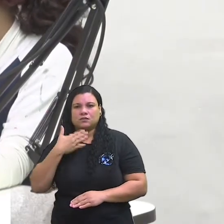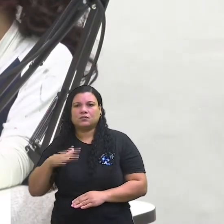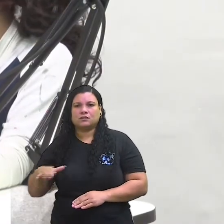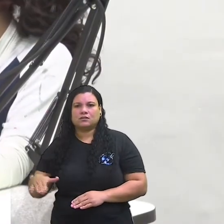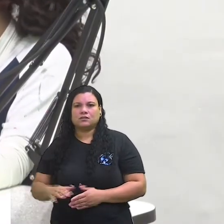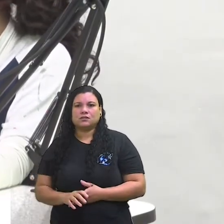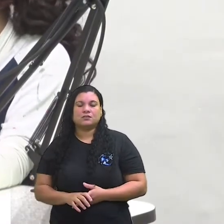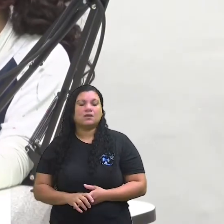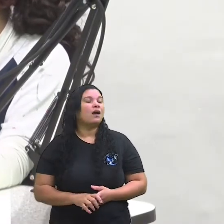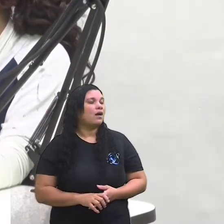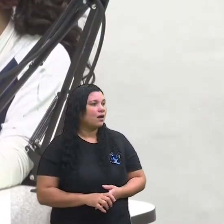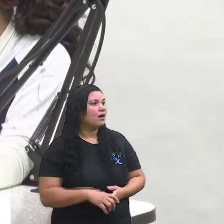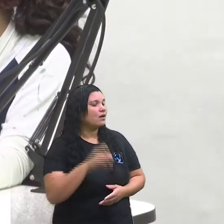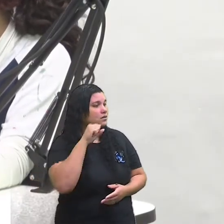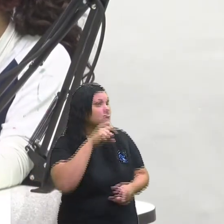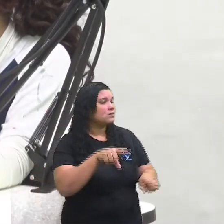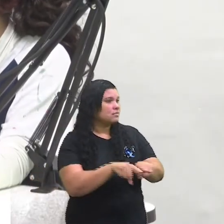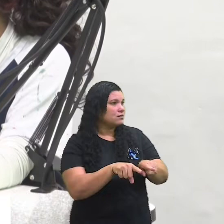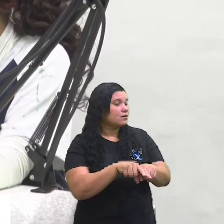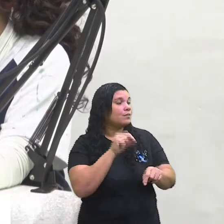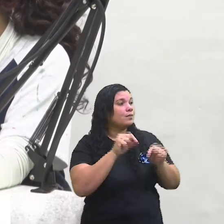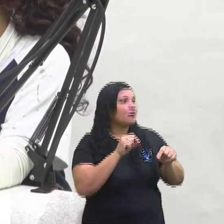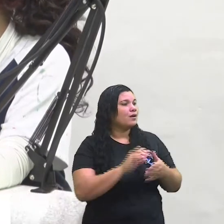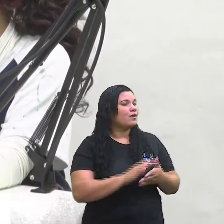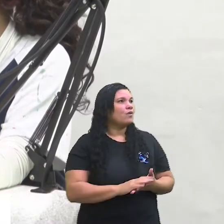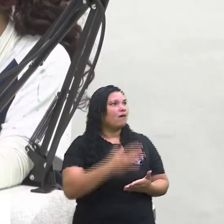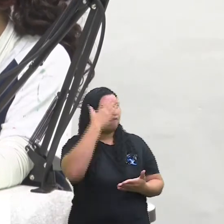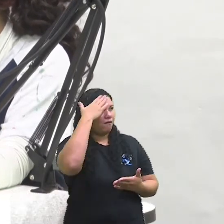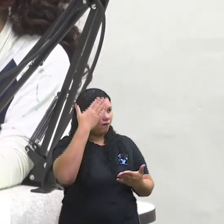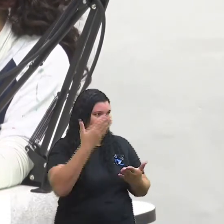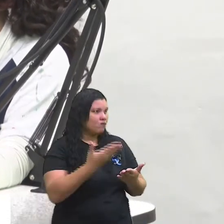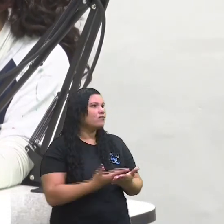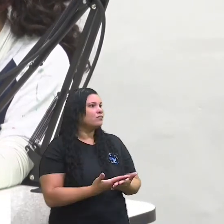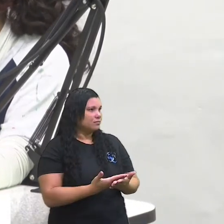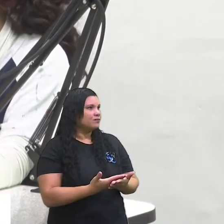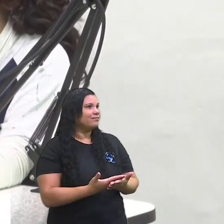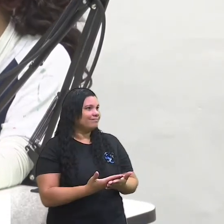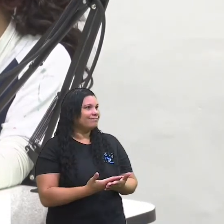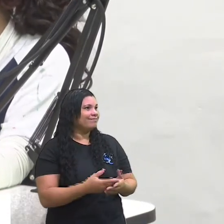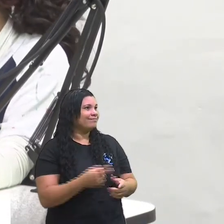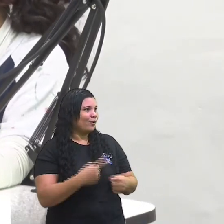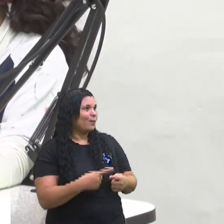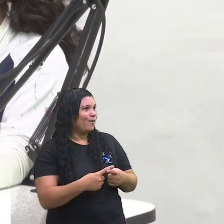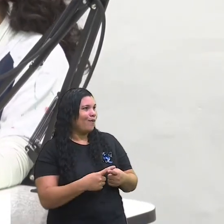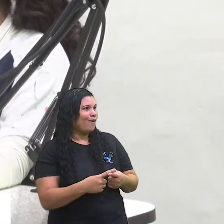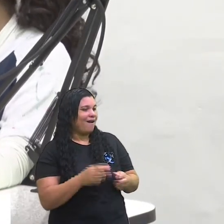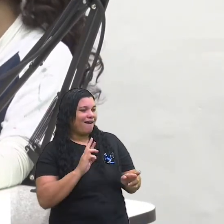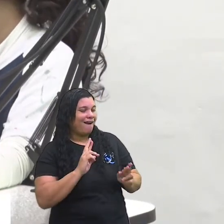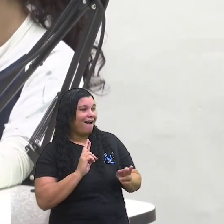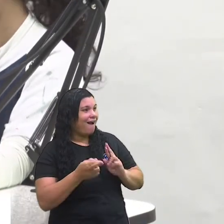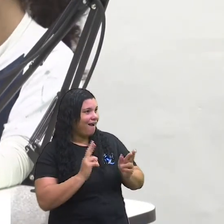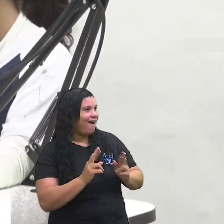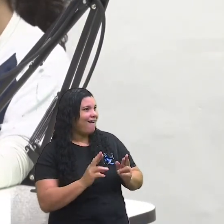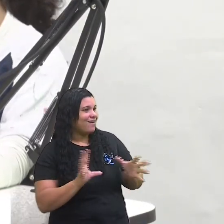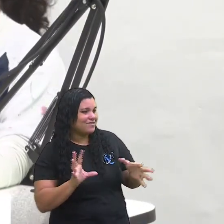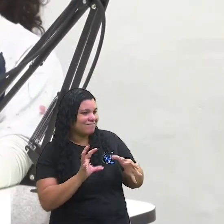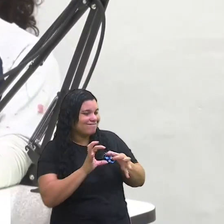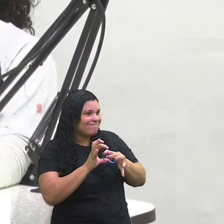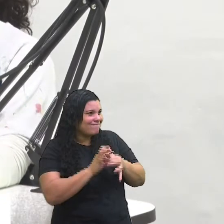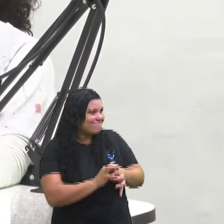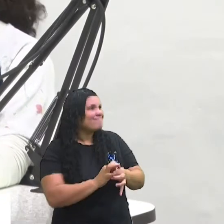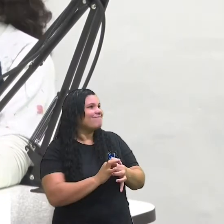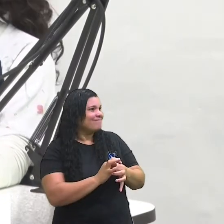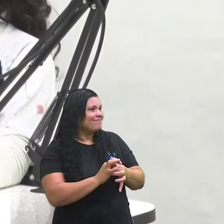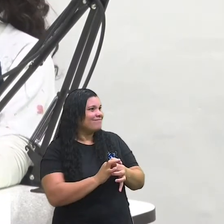confiança. Você também restabelece uma confiança com seus familiares, pais e filhos. Perfeito, perfeito. E a questão, assim, as